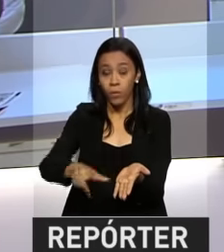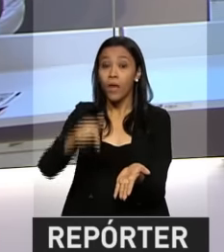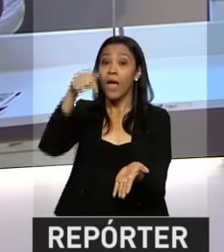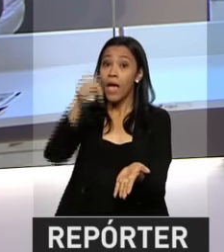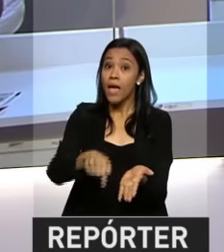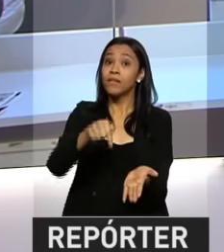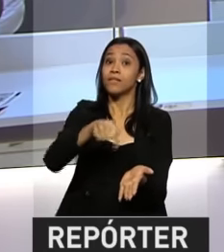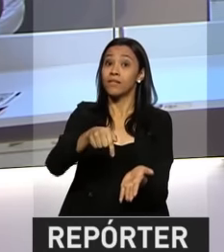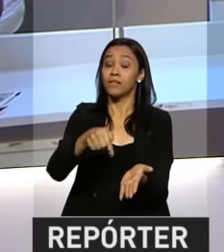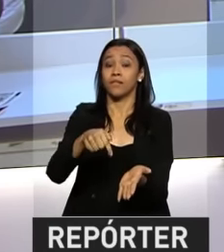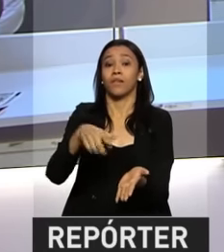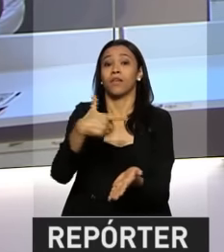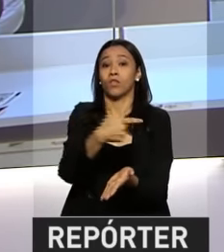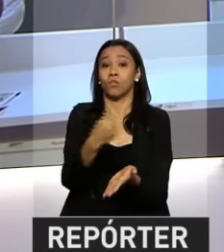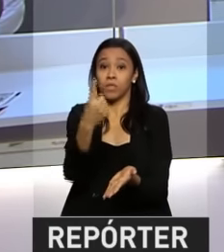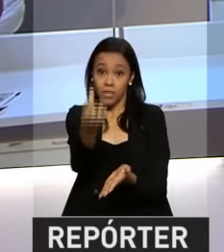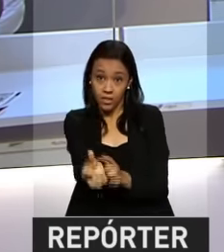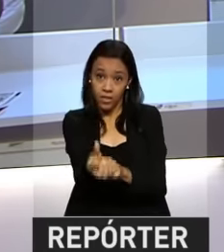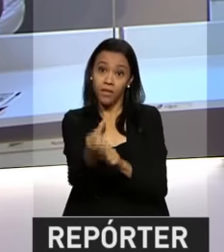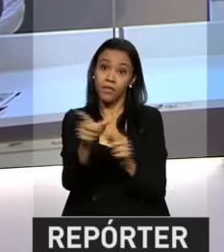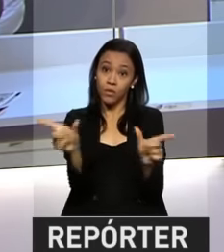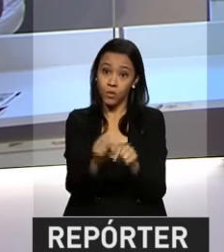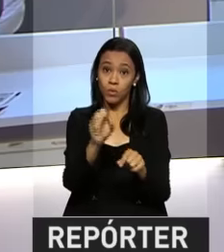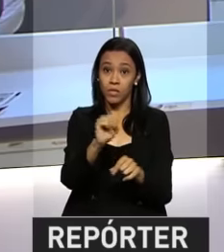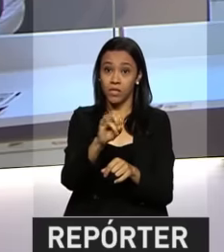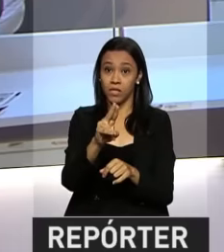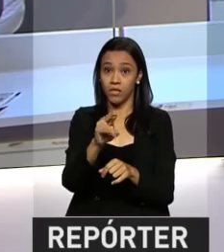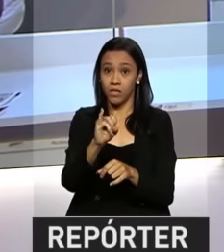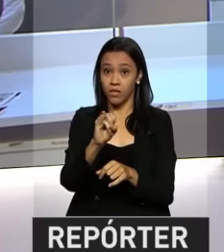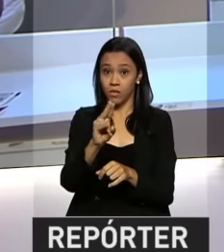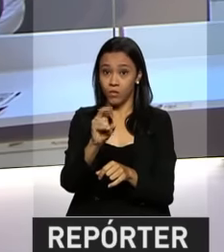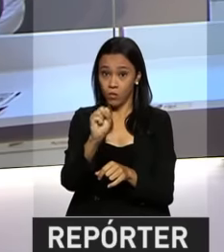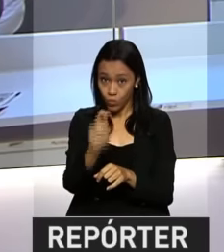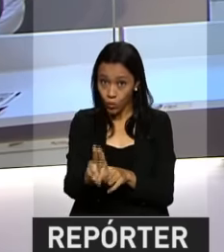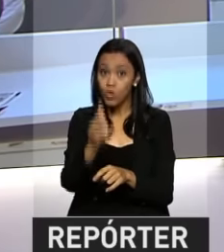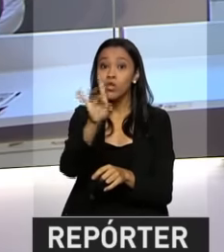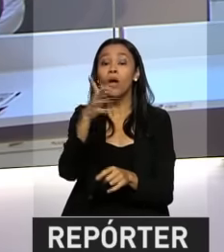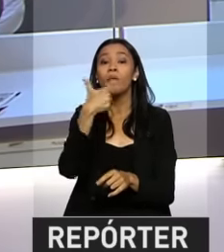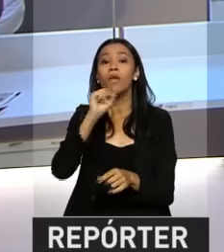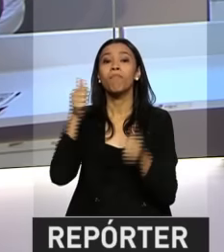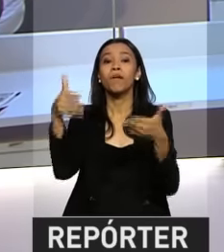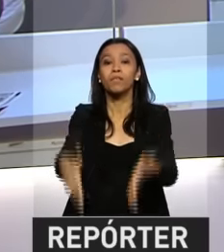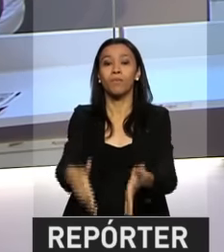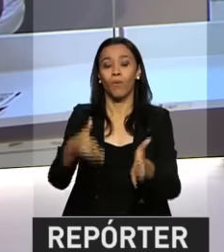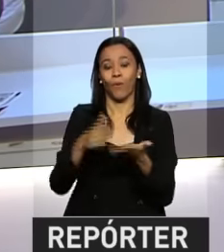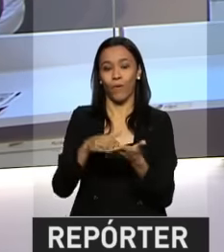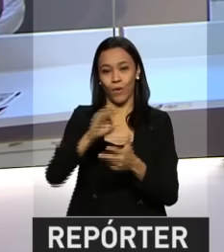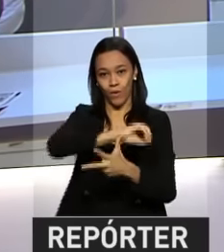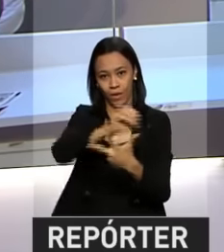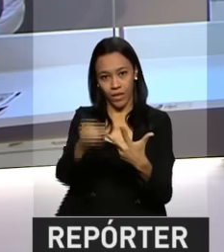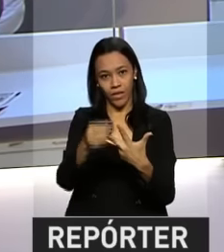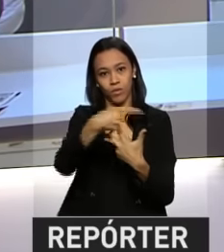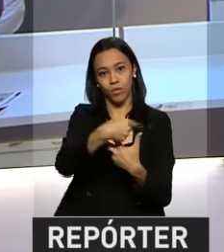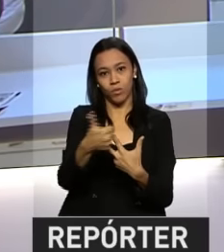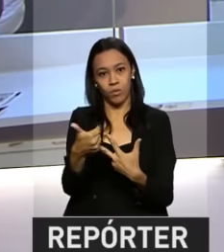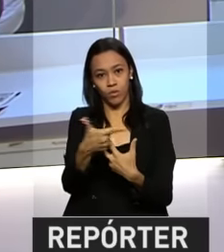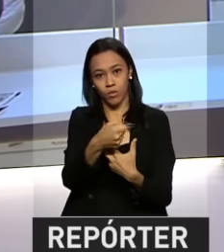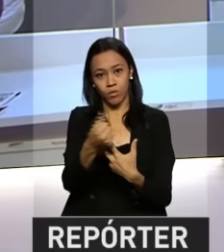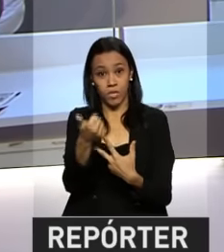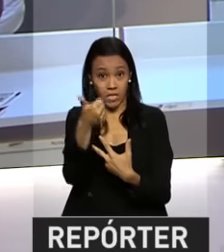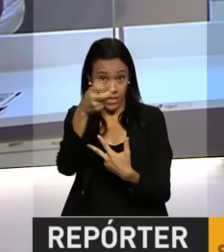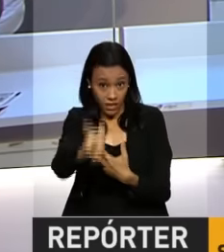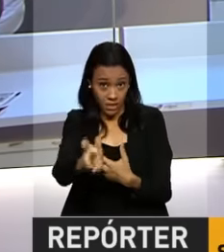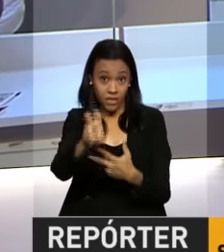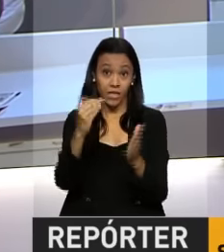2016 do Sisu estará restrita aos estudantes que participaram do Enem de 2015 e que tenham tirado